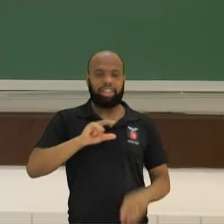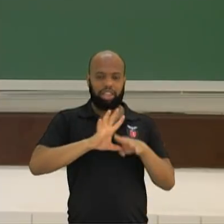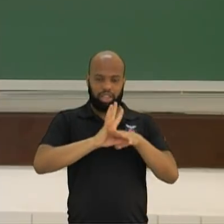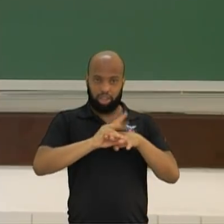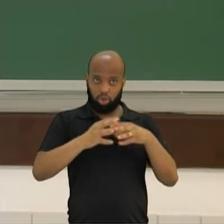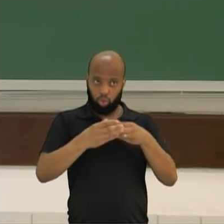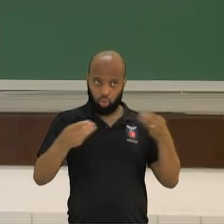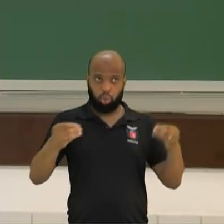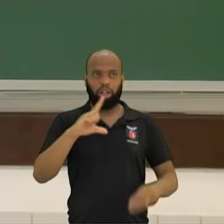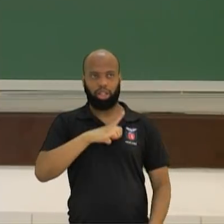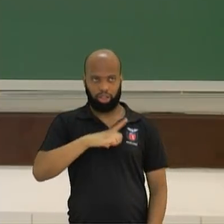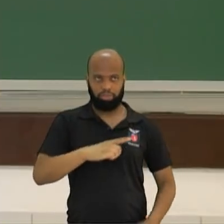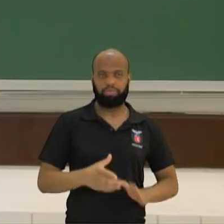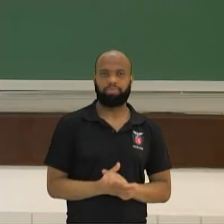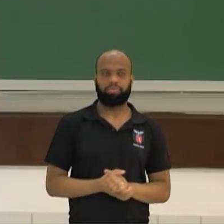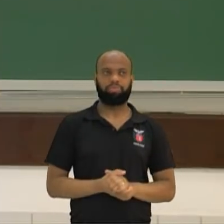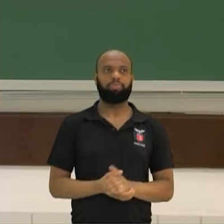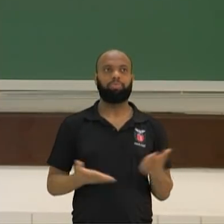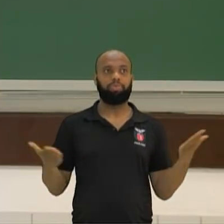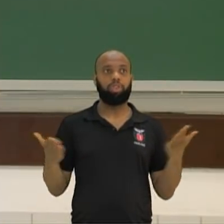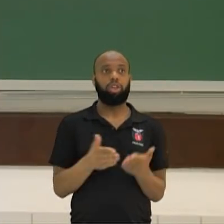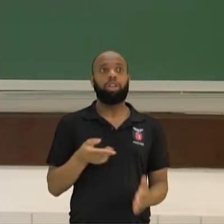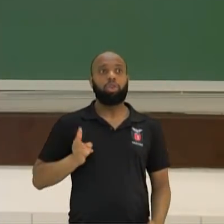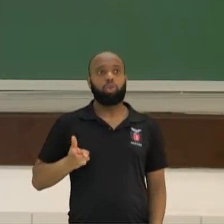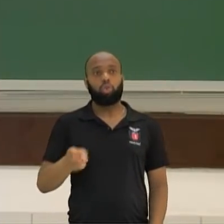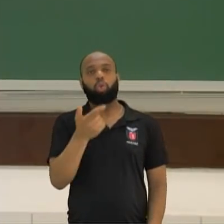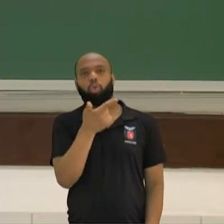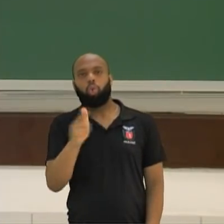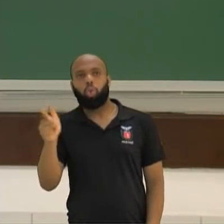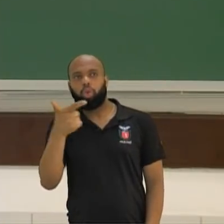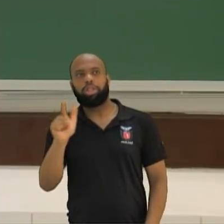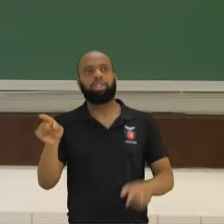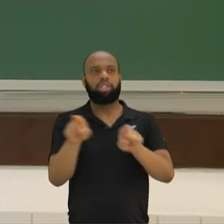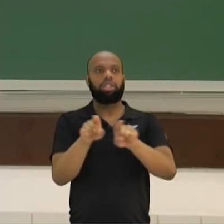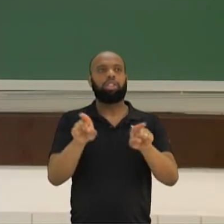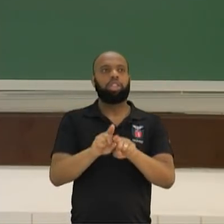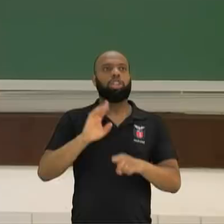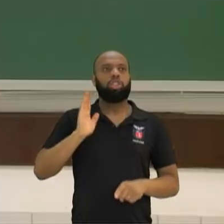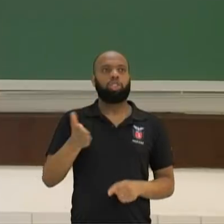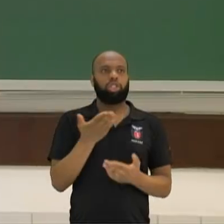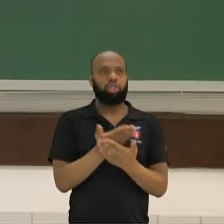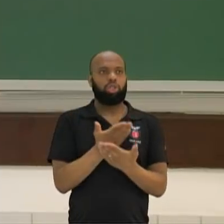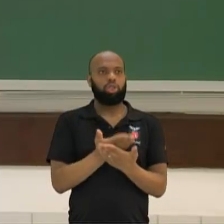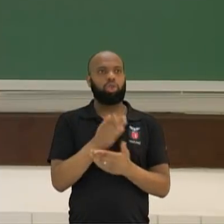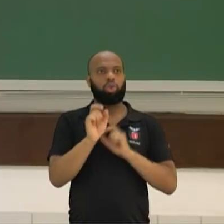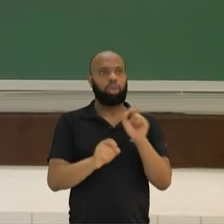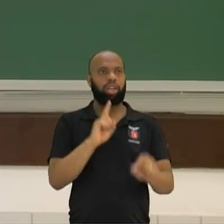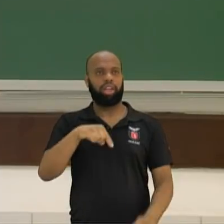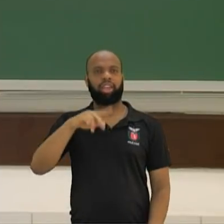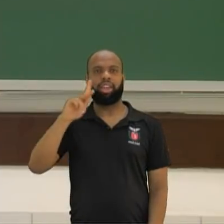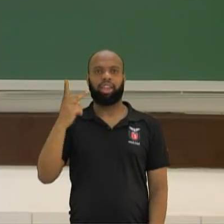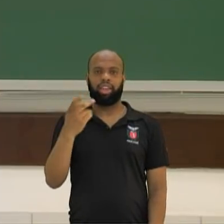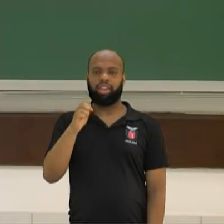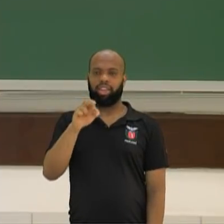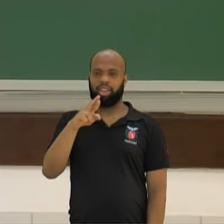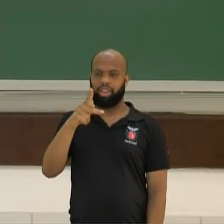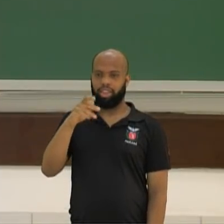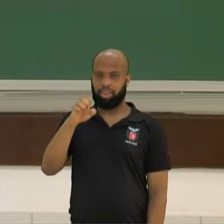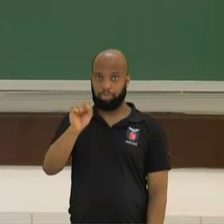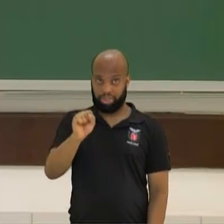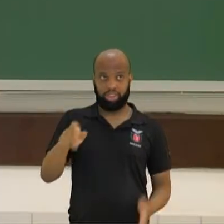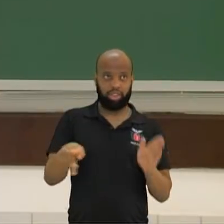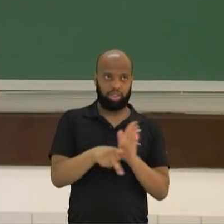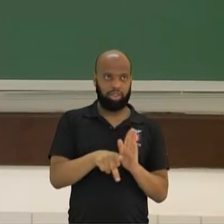sim, tá? Seguindo aqui, outra doença que nós vimos, outra infecção, a herpes genital, uma